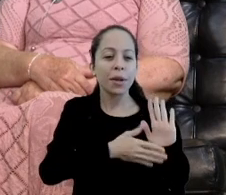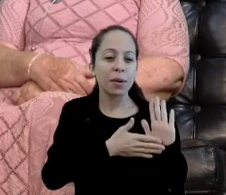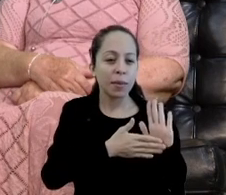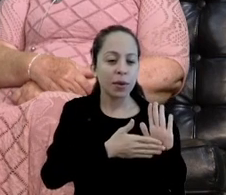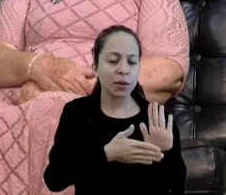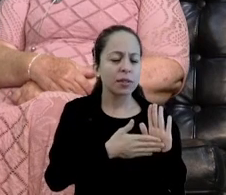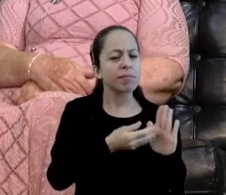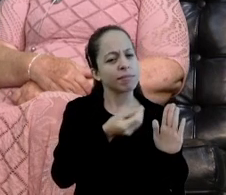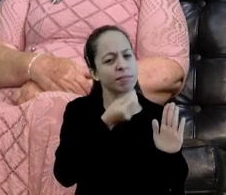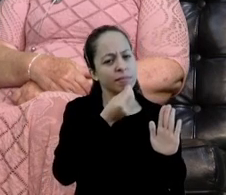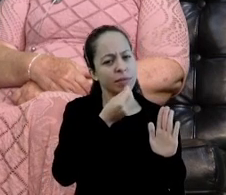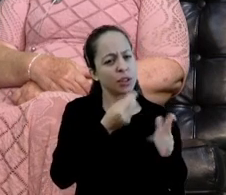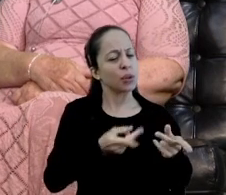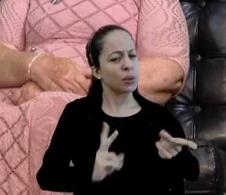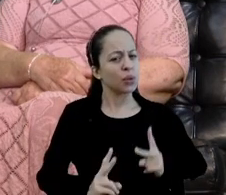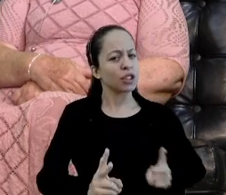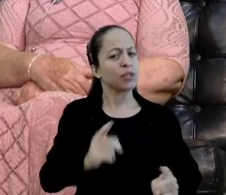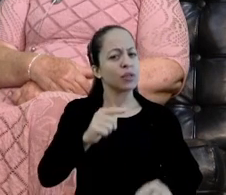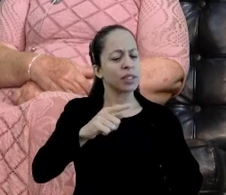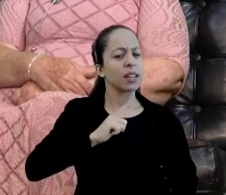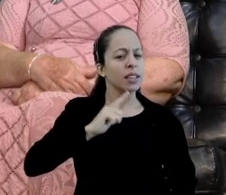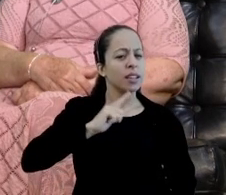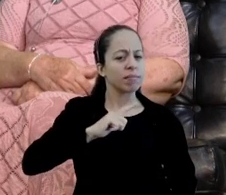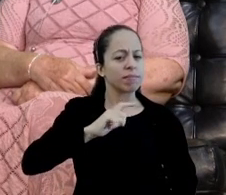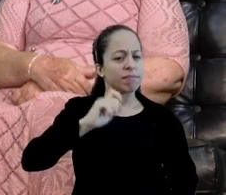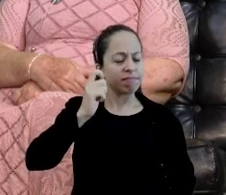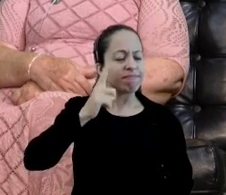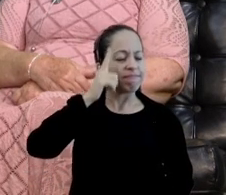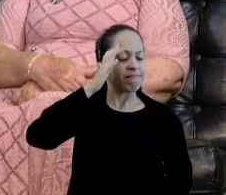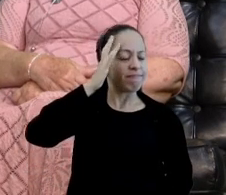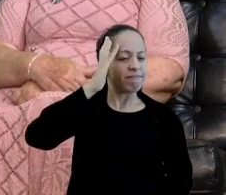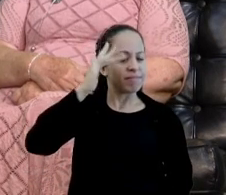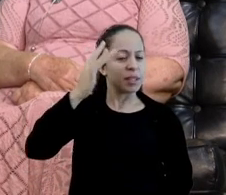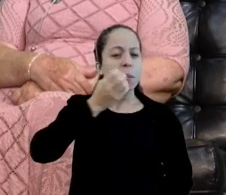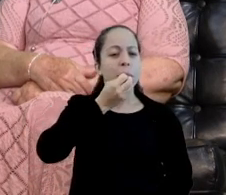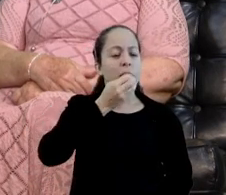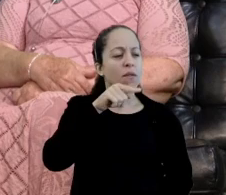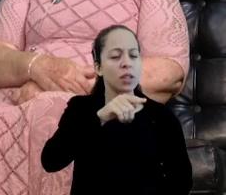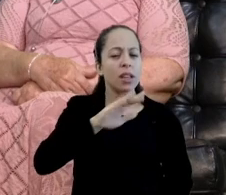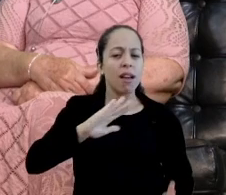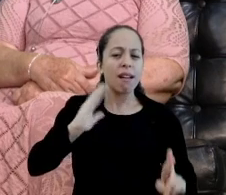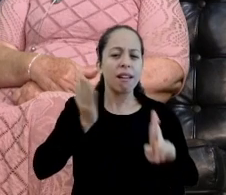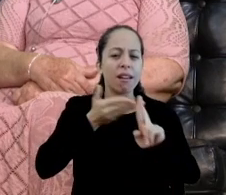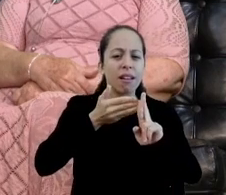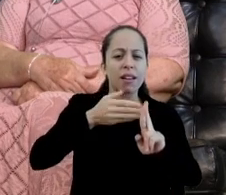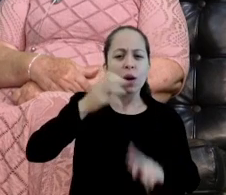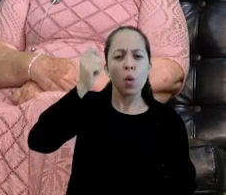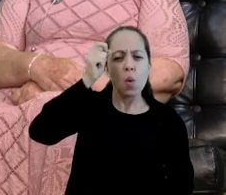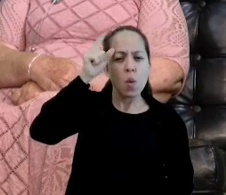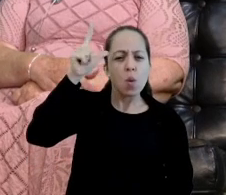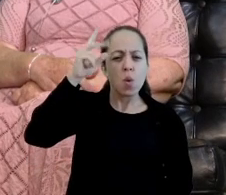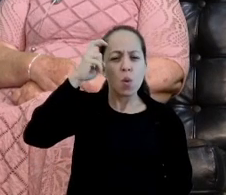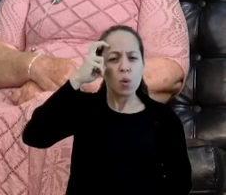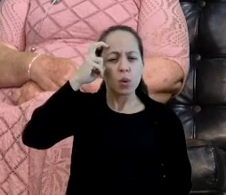sendo fonte de inspiração e, sobretudo, instrumento de cultura, instrumento de literatura, e que as